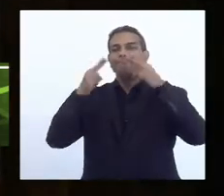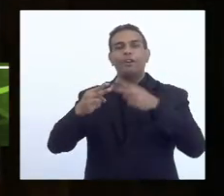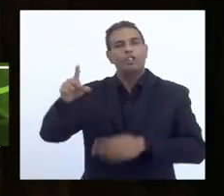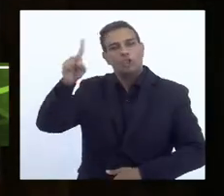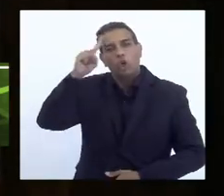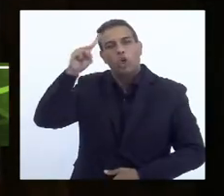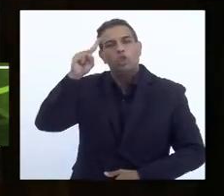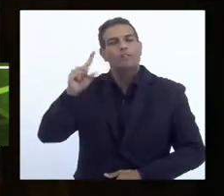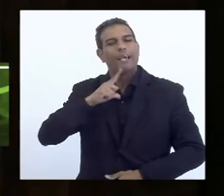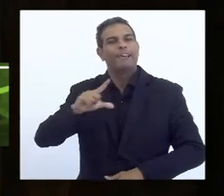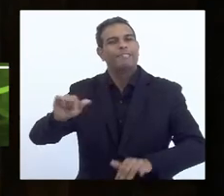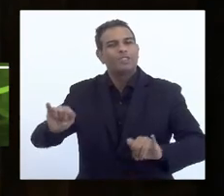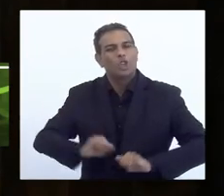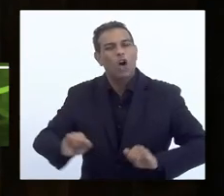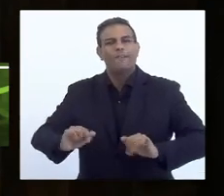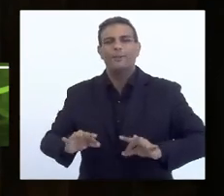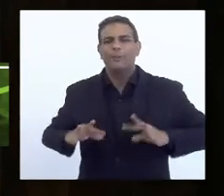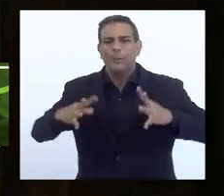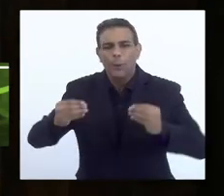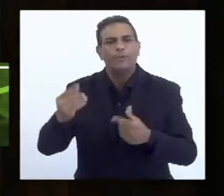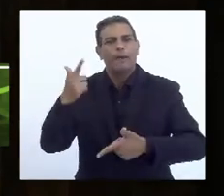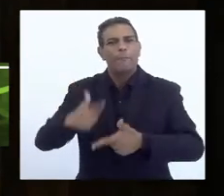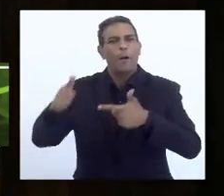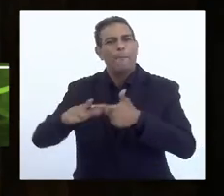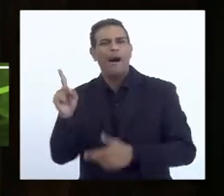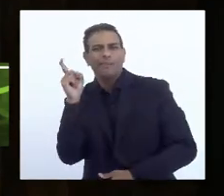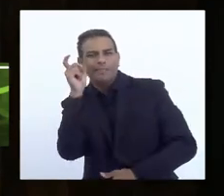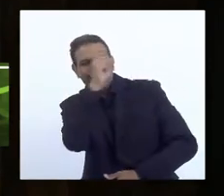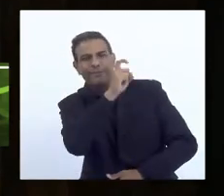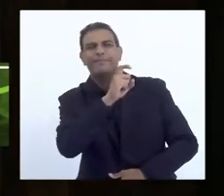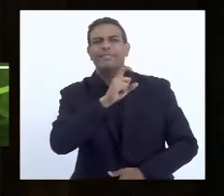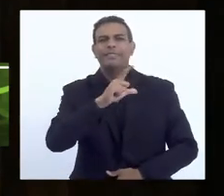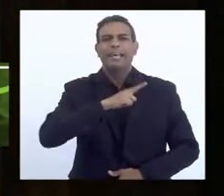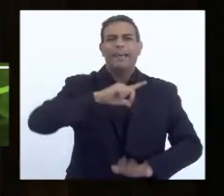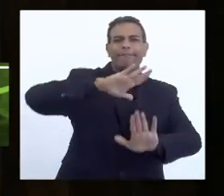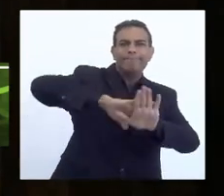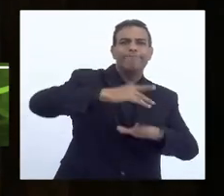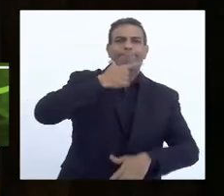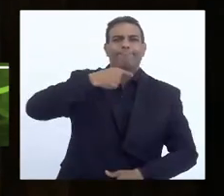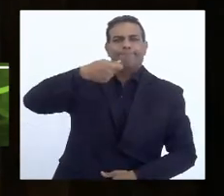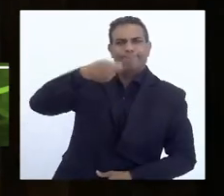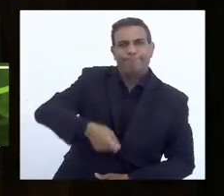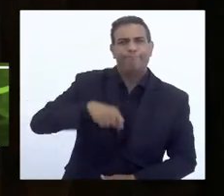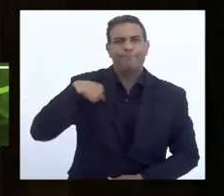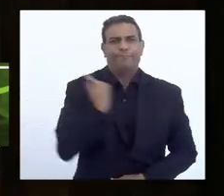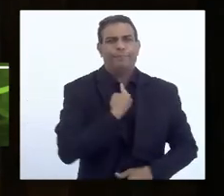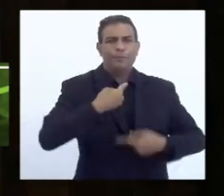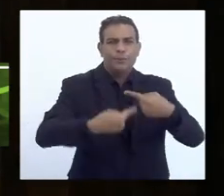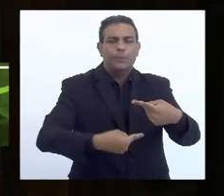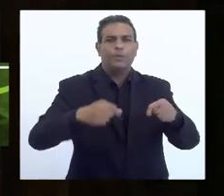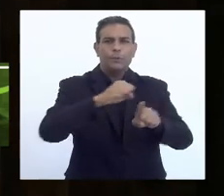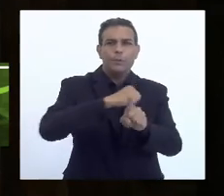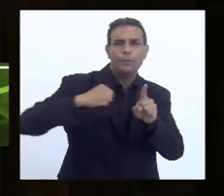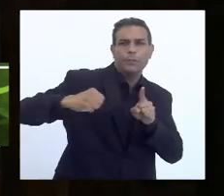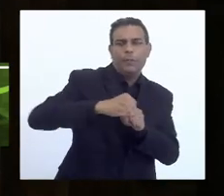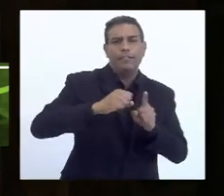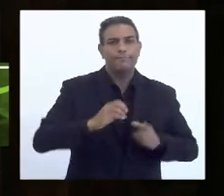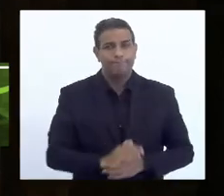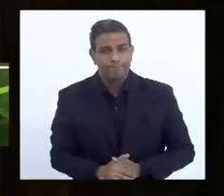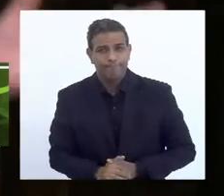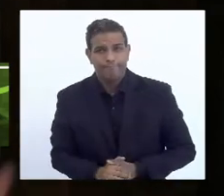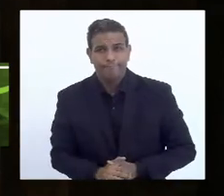diariamente sofrem na pele a dificuldade e o crime que é o machismo encruado na nossa estrutura. E com isso